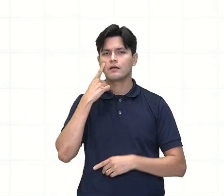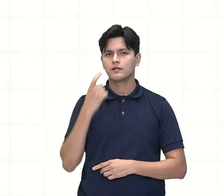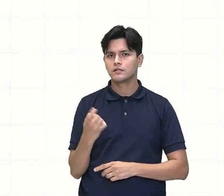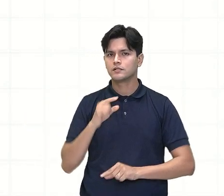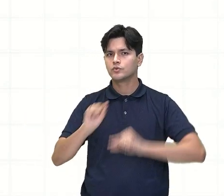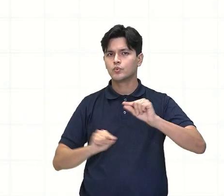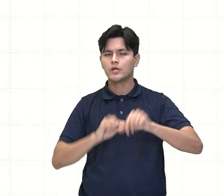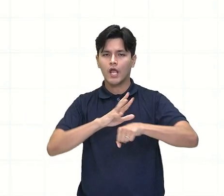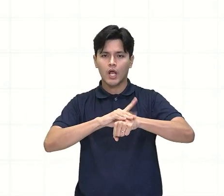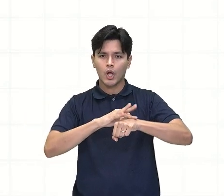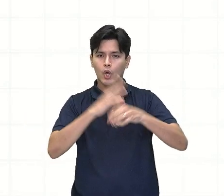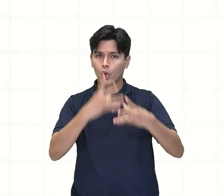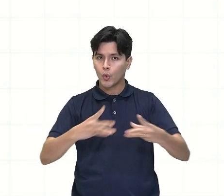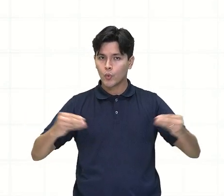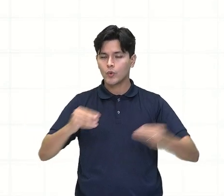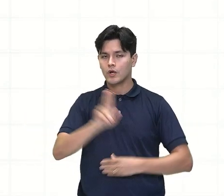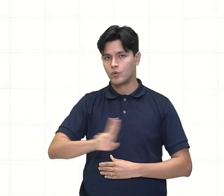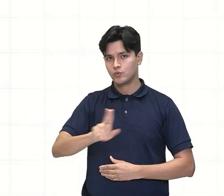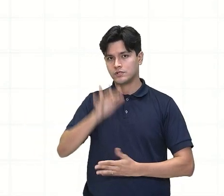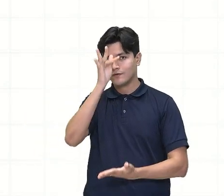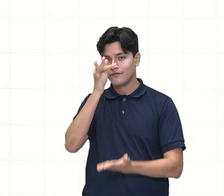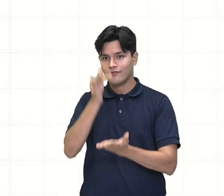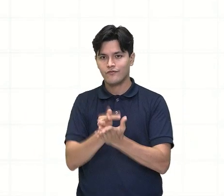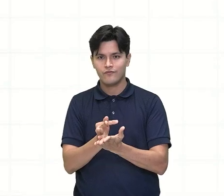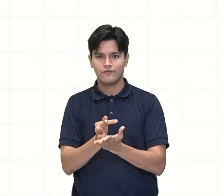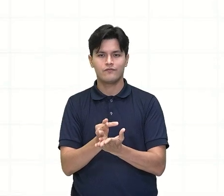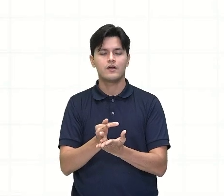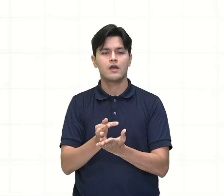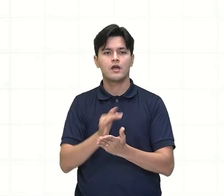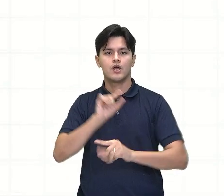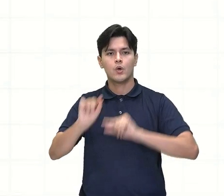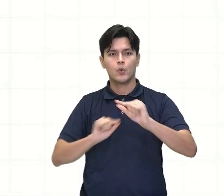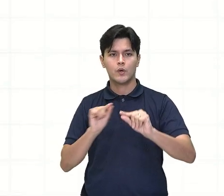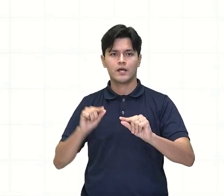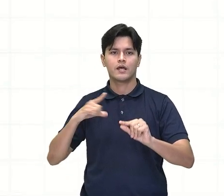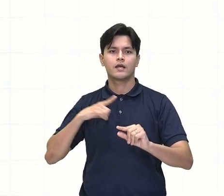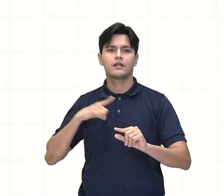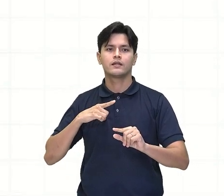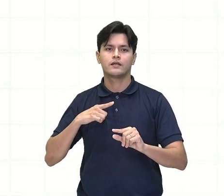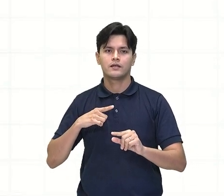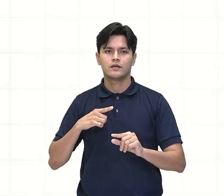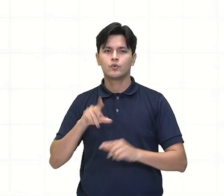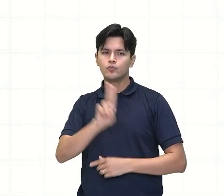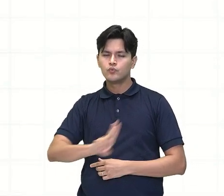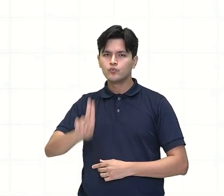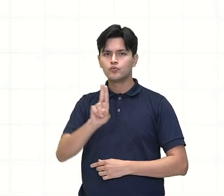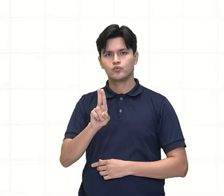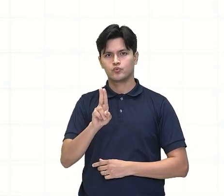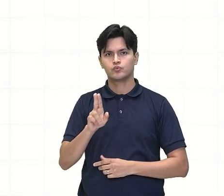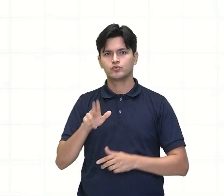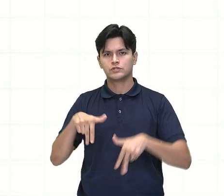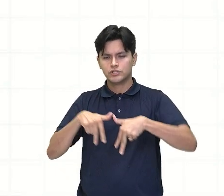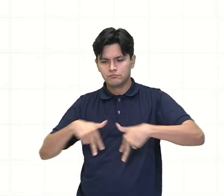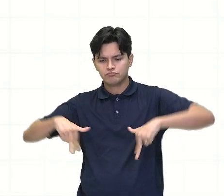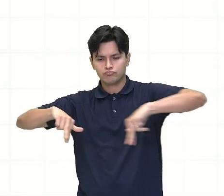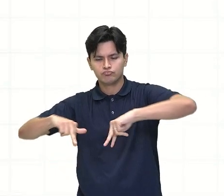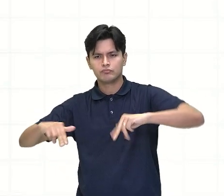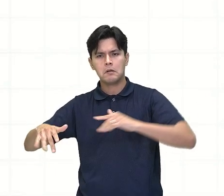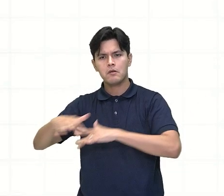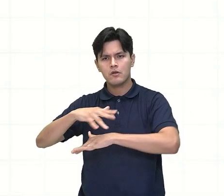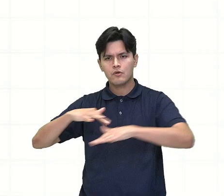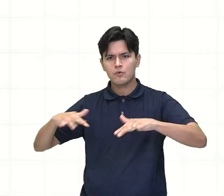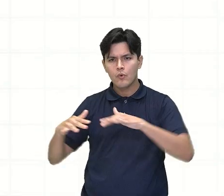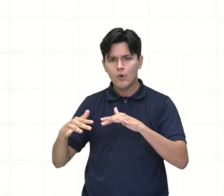conceito central onde os rituais de cura buscam o equilíbrio espiritual e a proteção contra energias